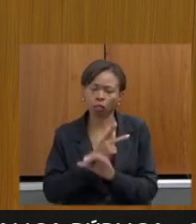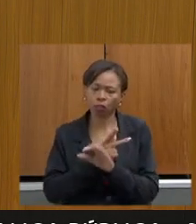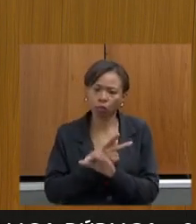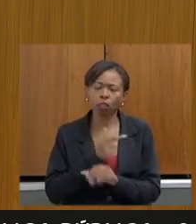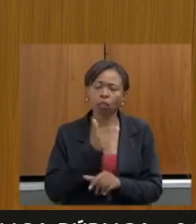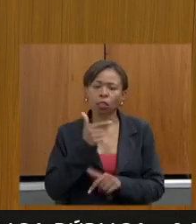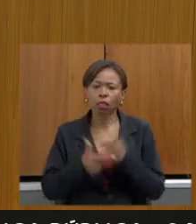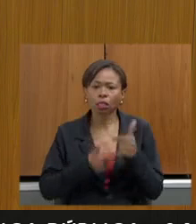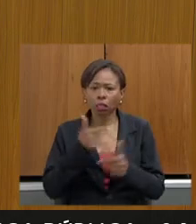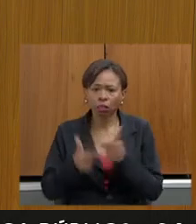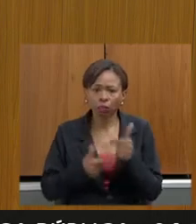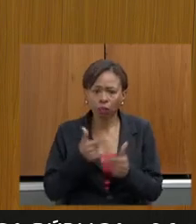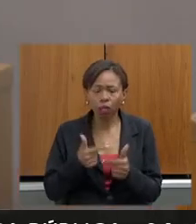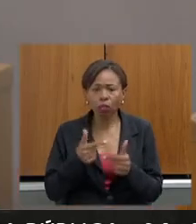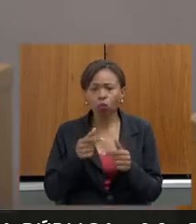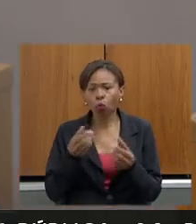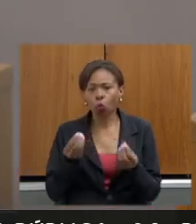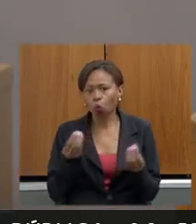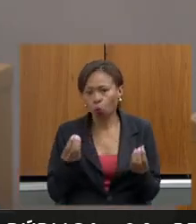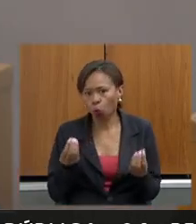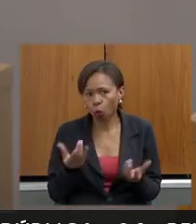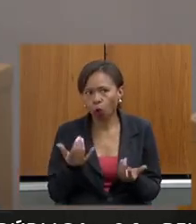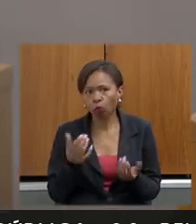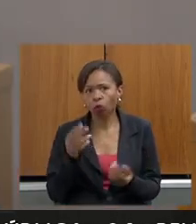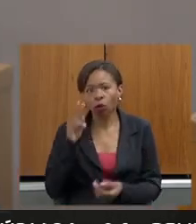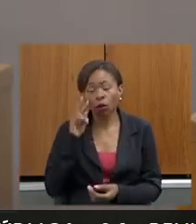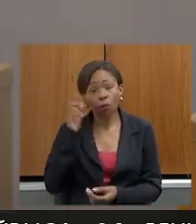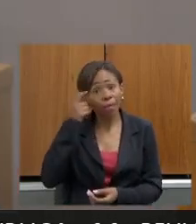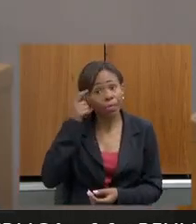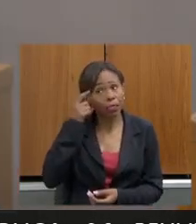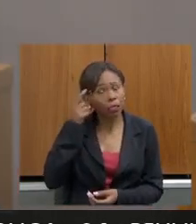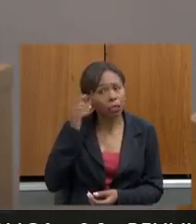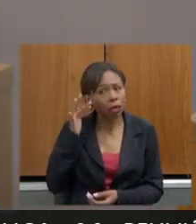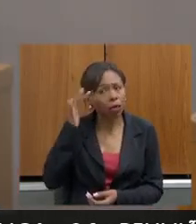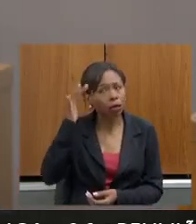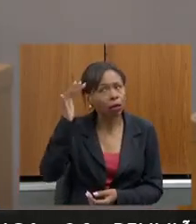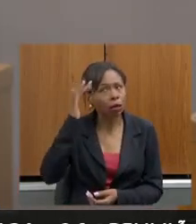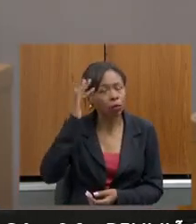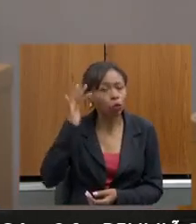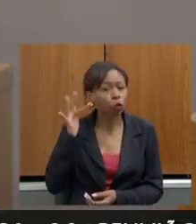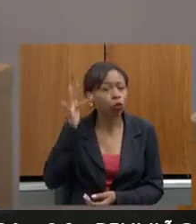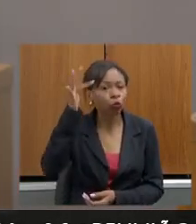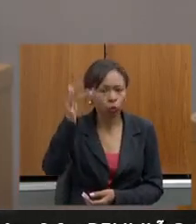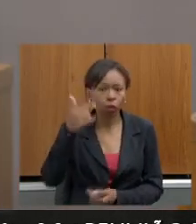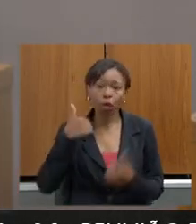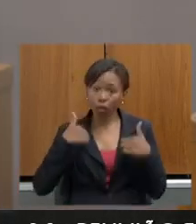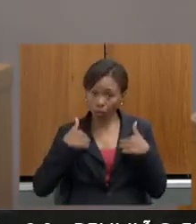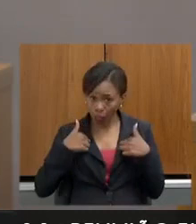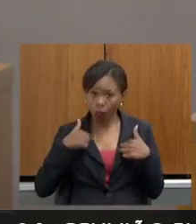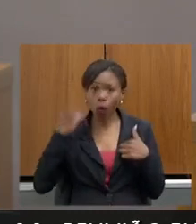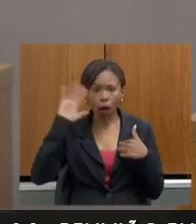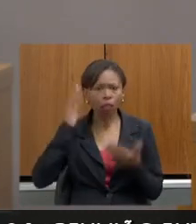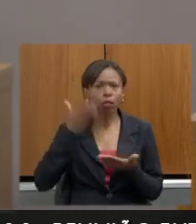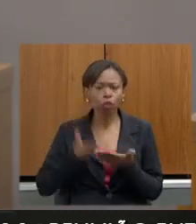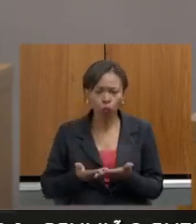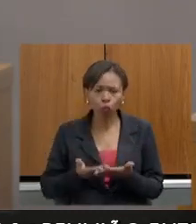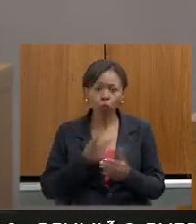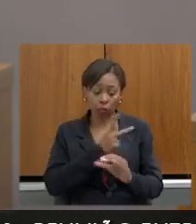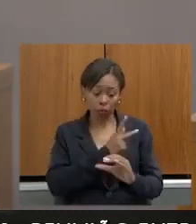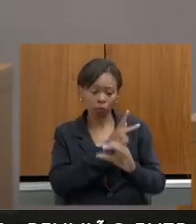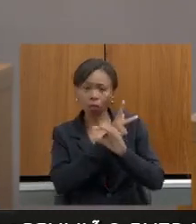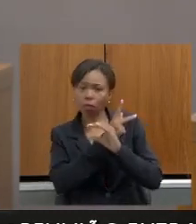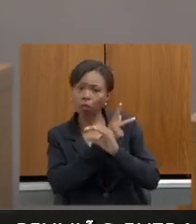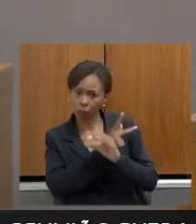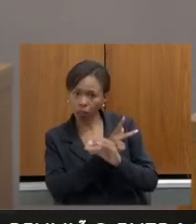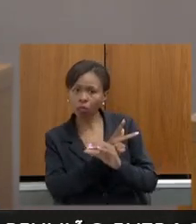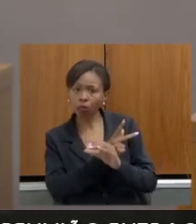com esse olhar lá na frente eu sou daqueles que acreditam que a nossa Polícia Civil avançou muito